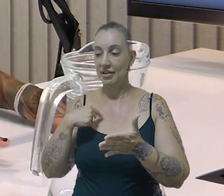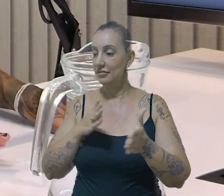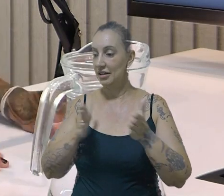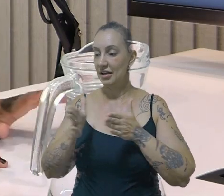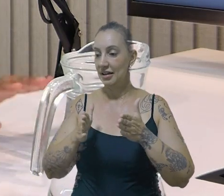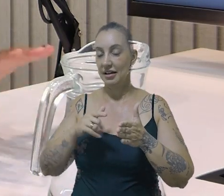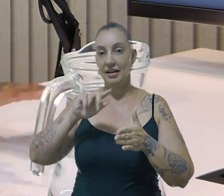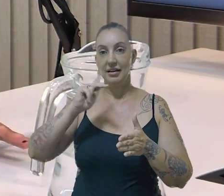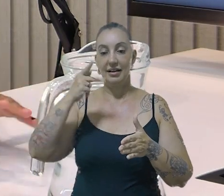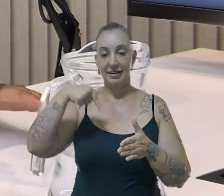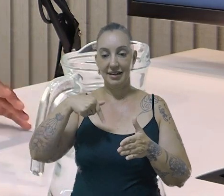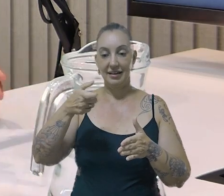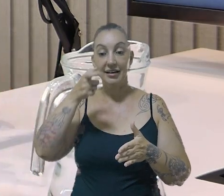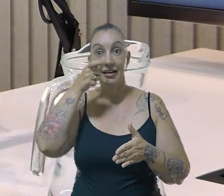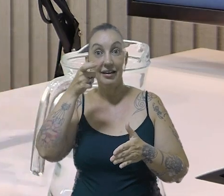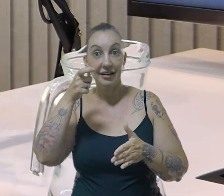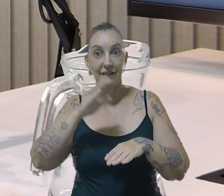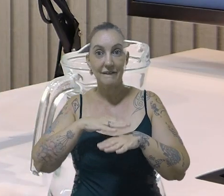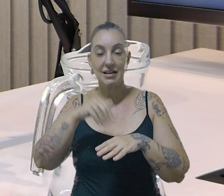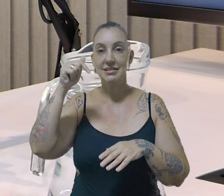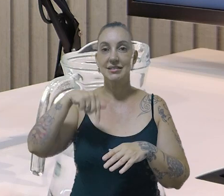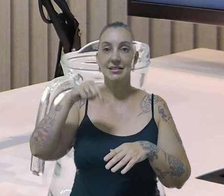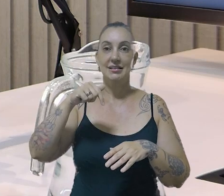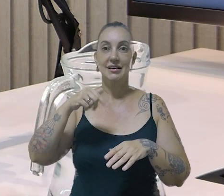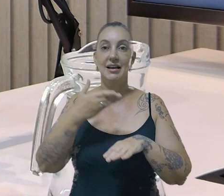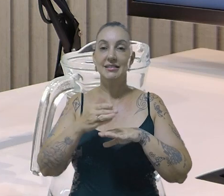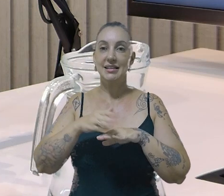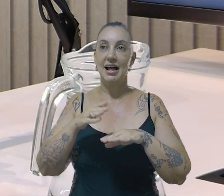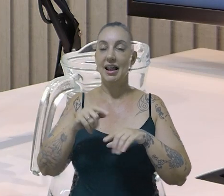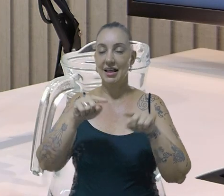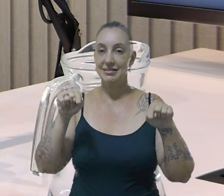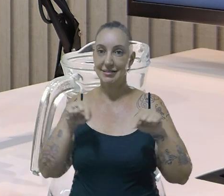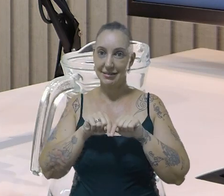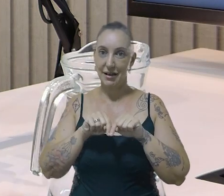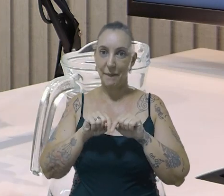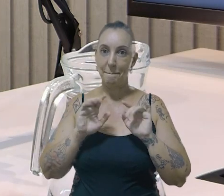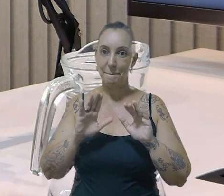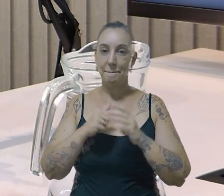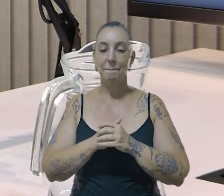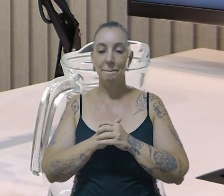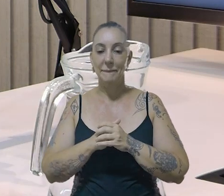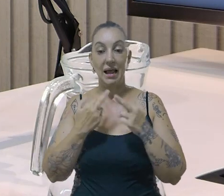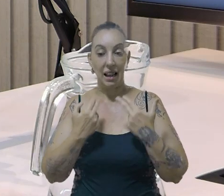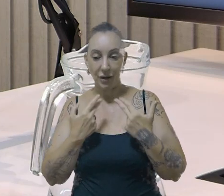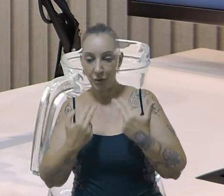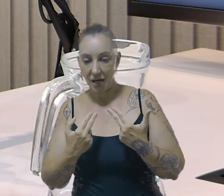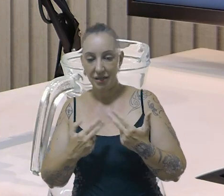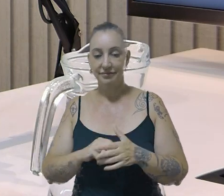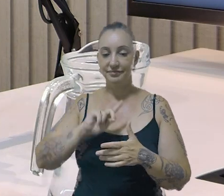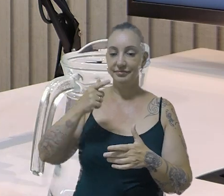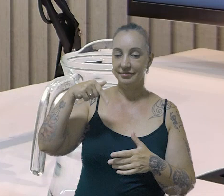HQ eu quero ter acesso que a gente faz aqui dentro da sala de ensaio aham mas por essa linguagem de enfim HQ